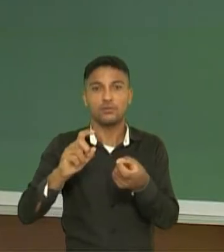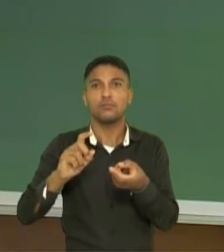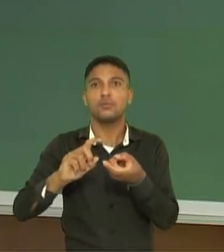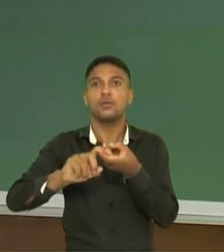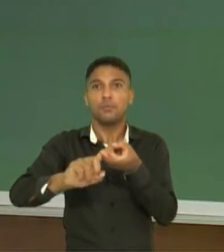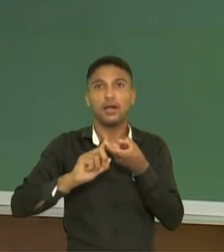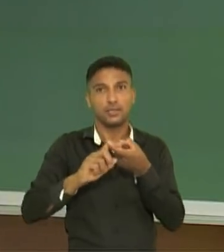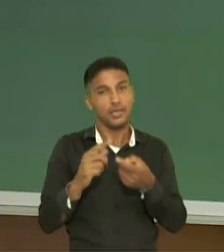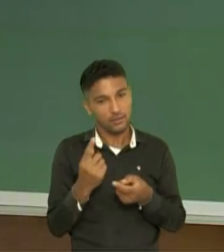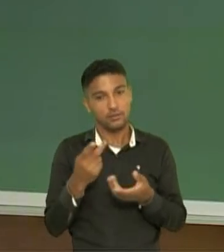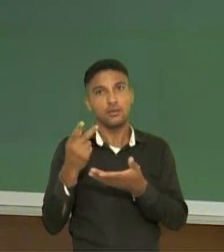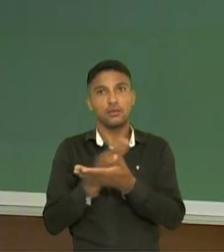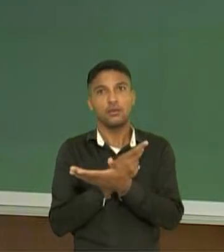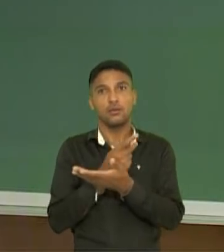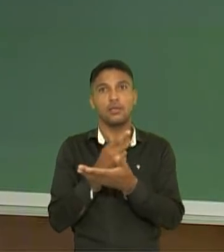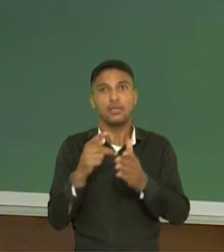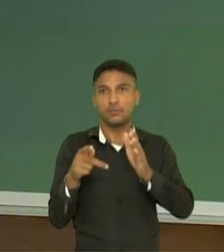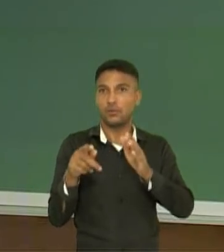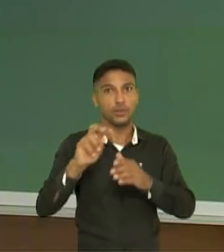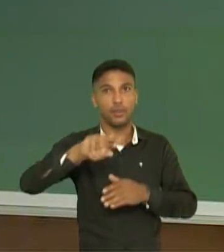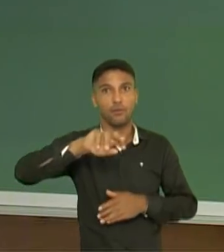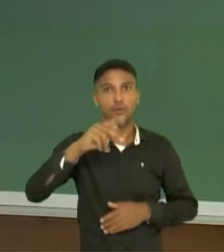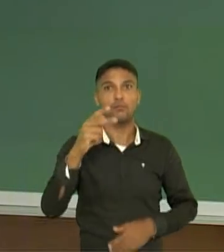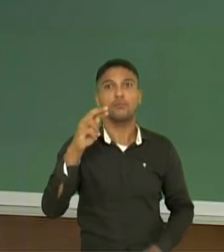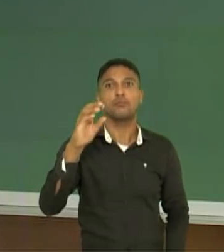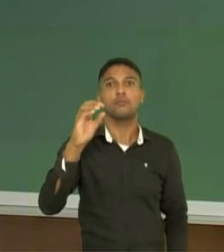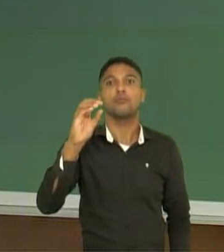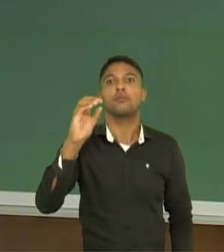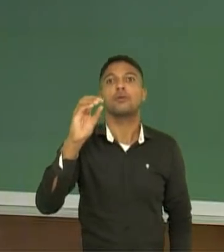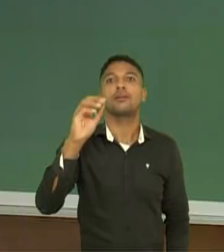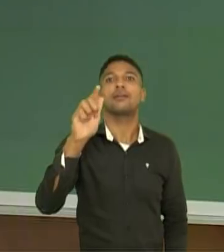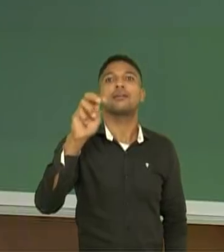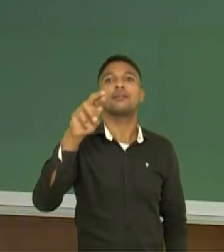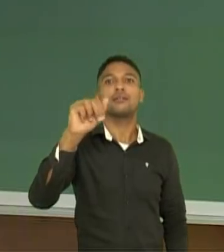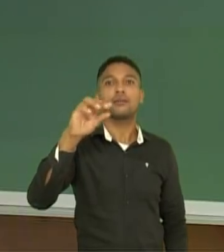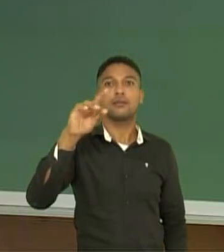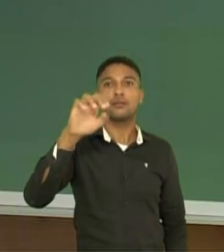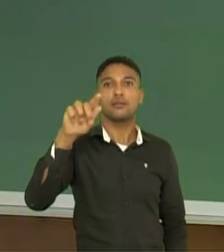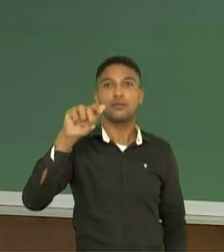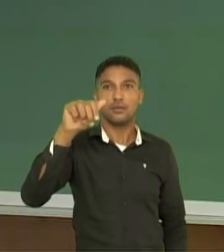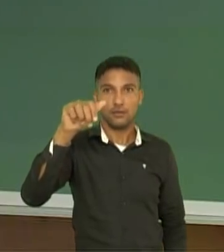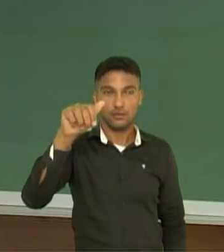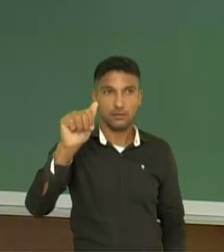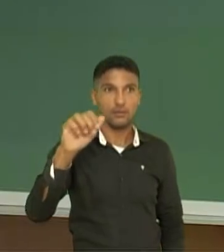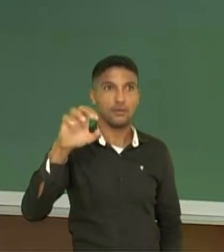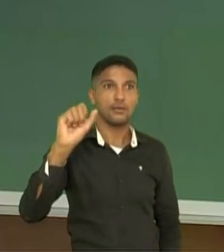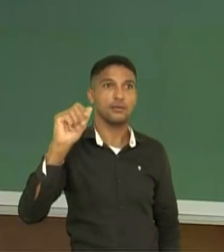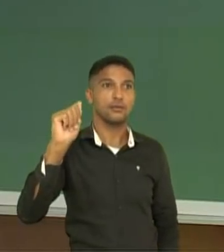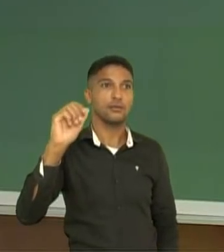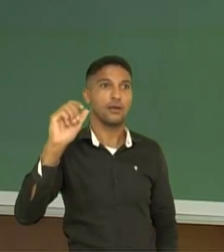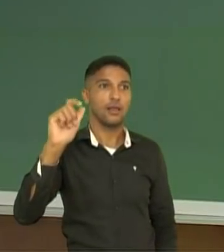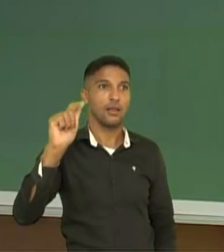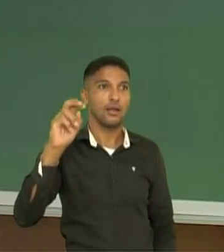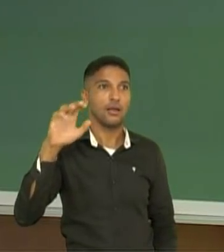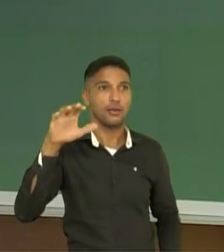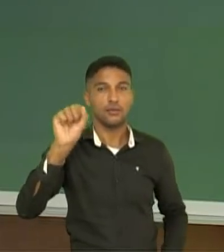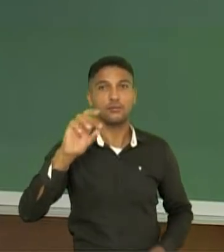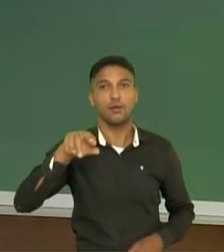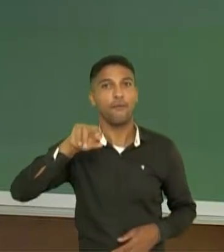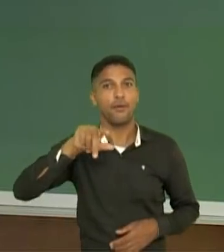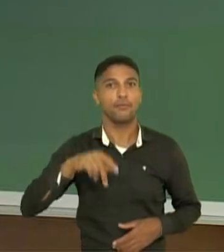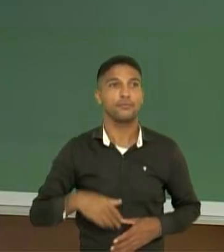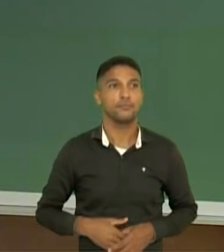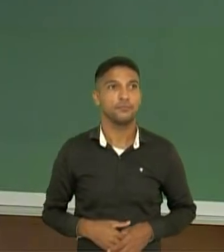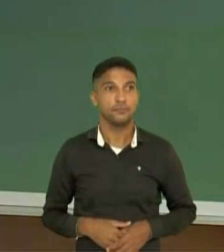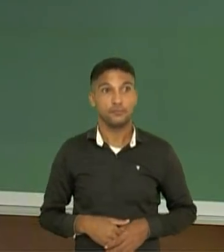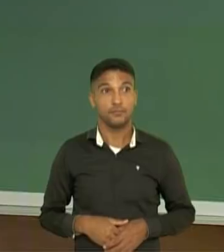errou um dos exemplos. E o Pedro? As vetoriais têm a mesma, tem duas características,